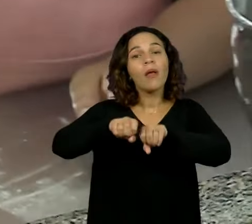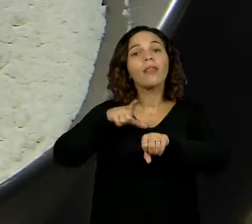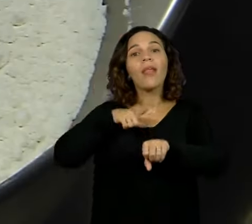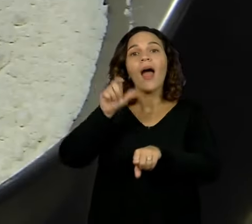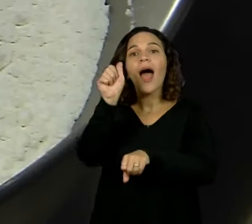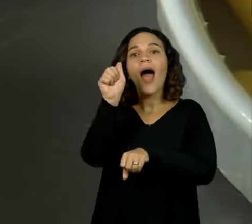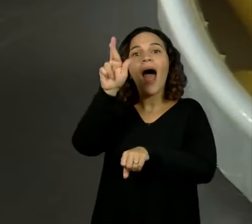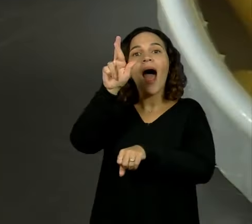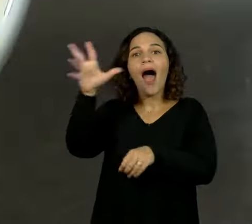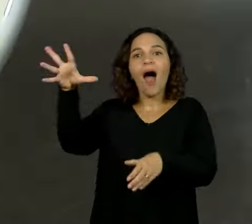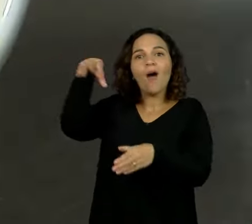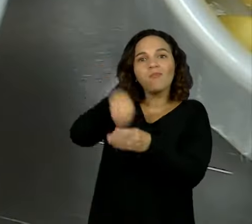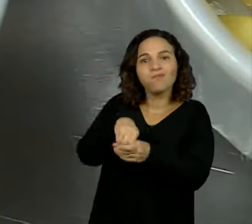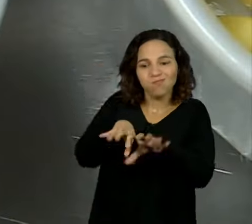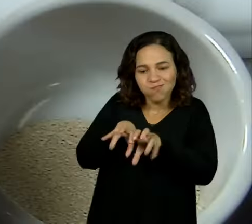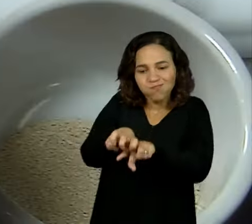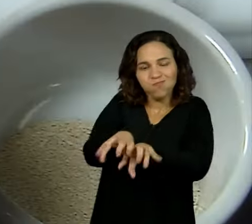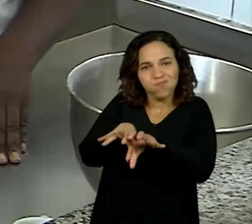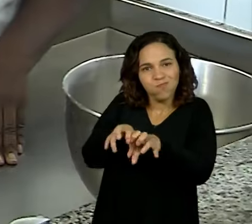pão.